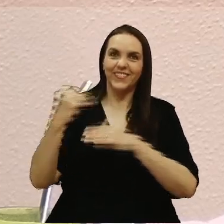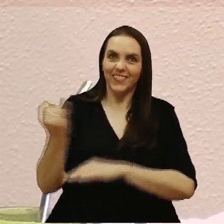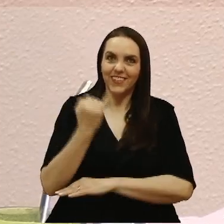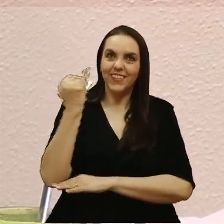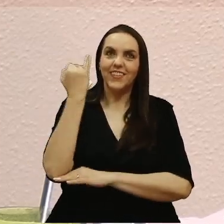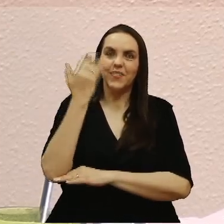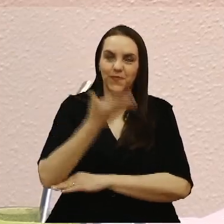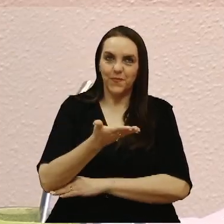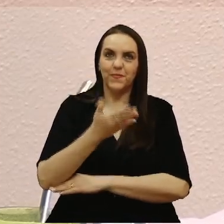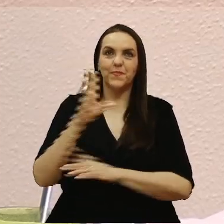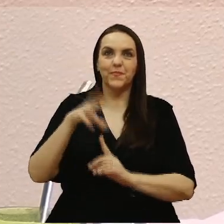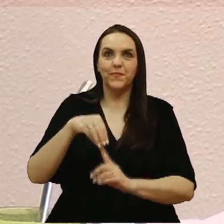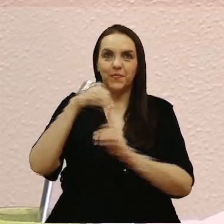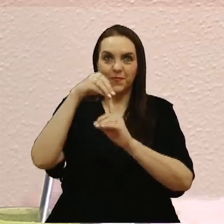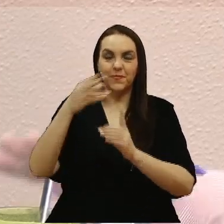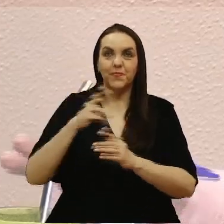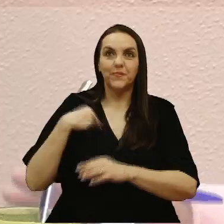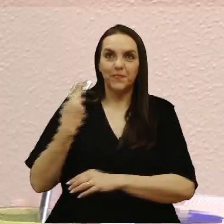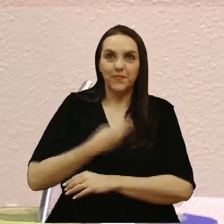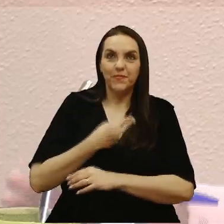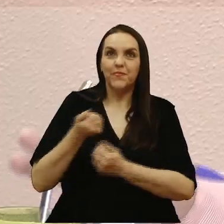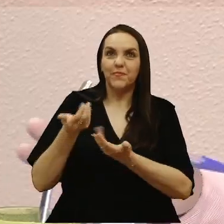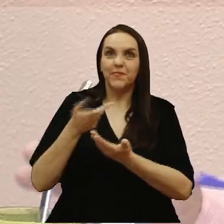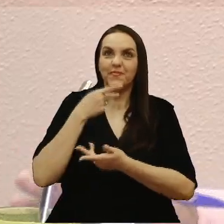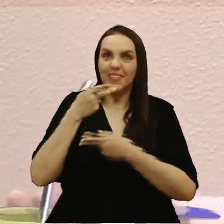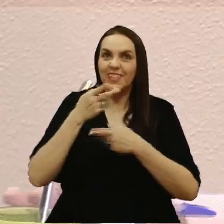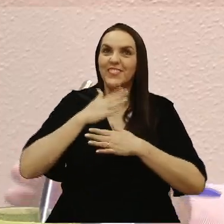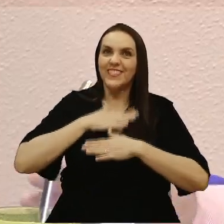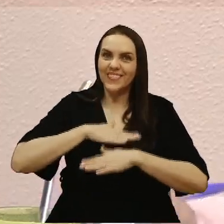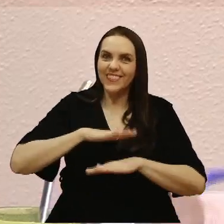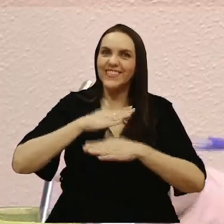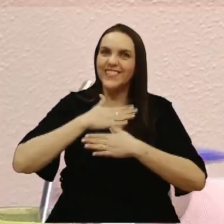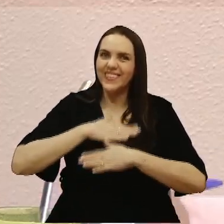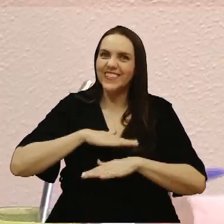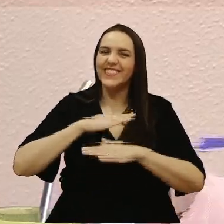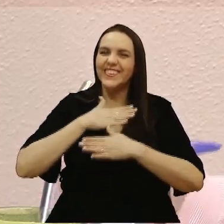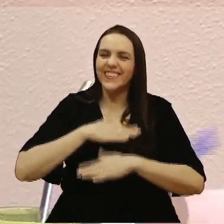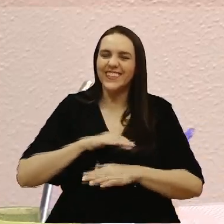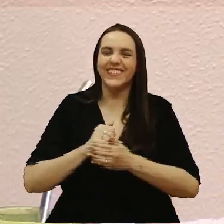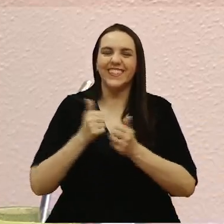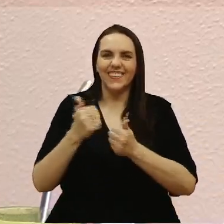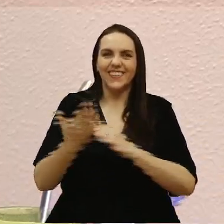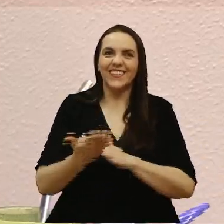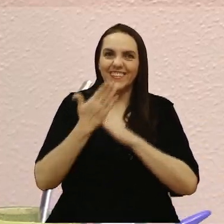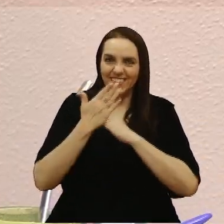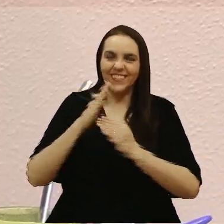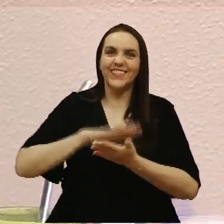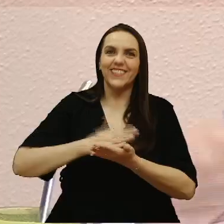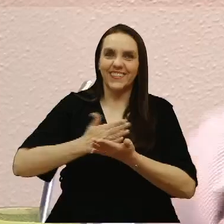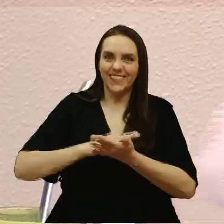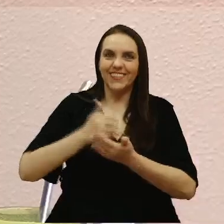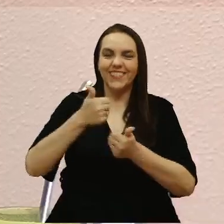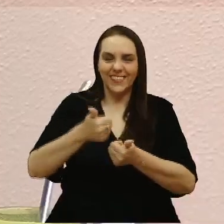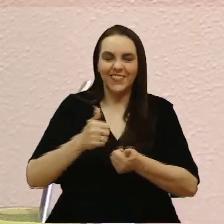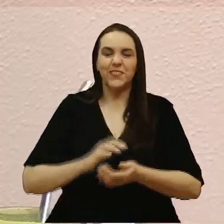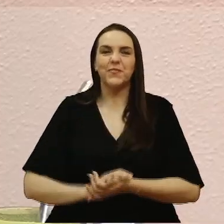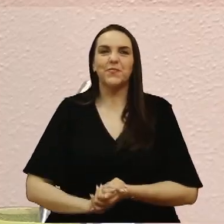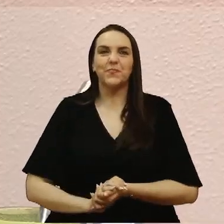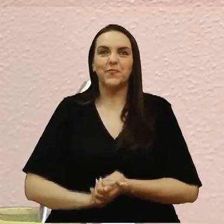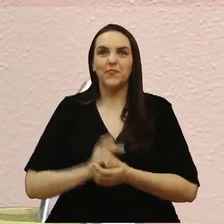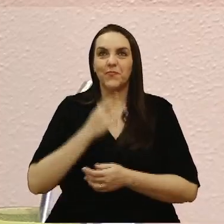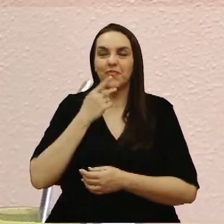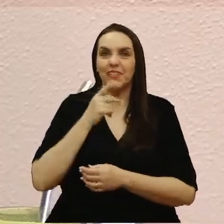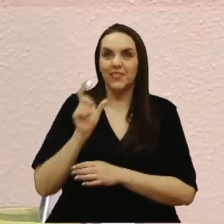importante, principalmente quando nós falamos pausadamente, né? Ajuda no processo de interpretação. Com a